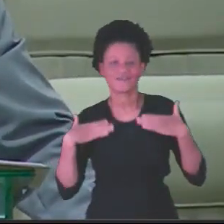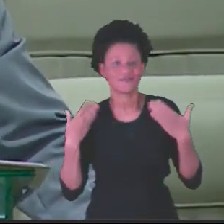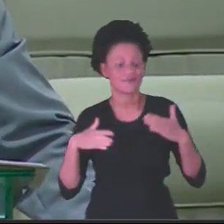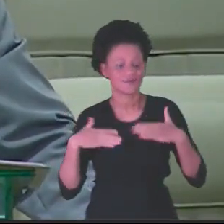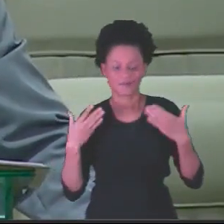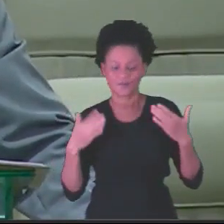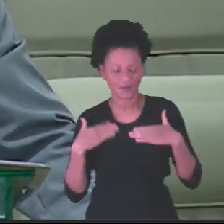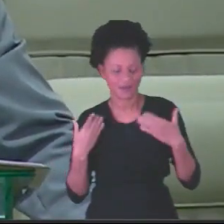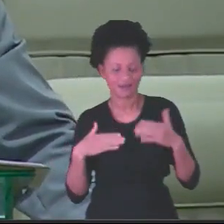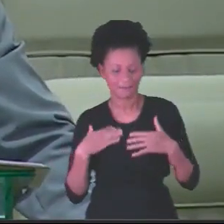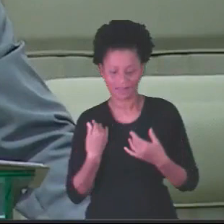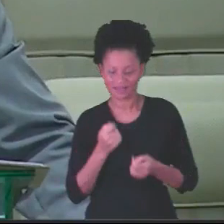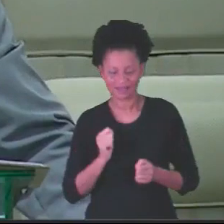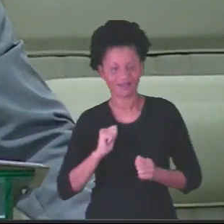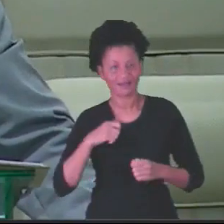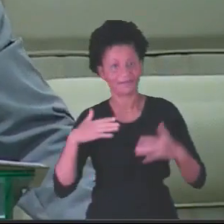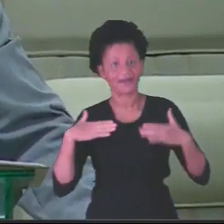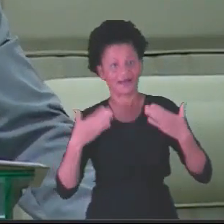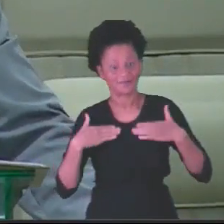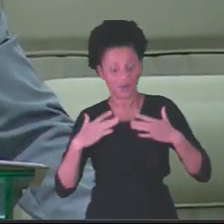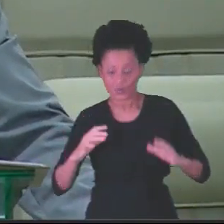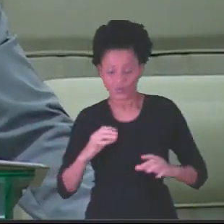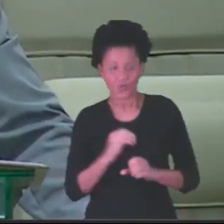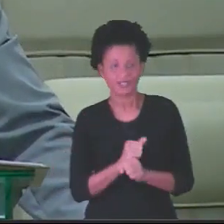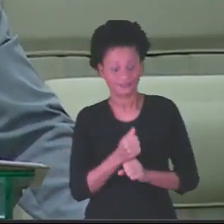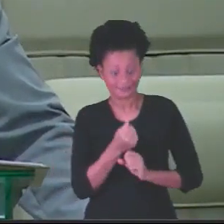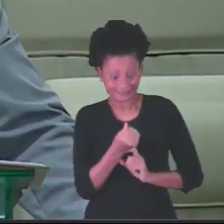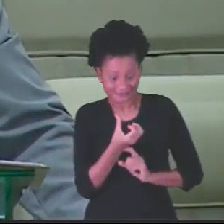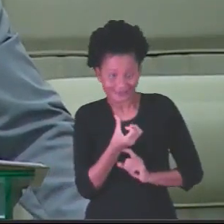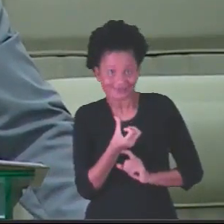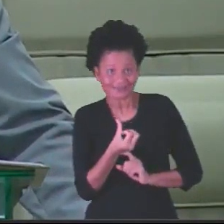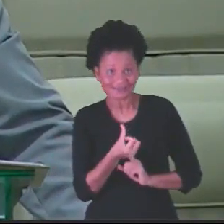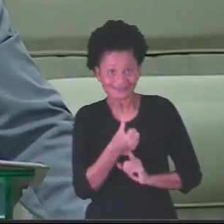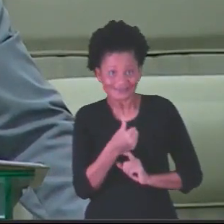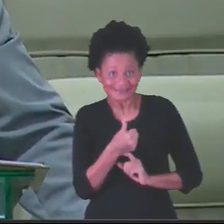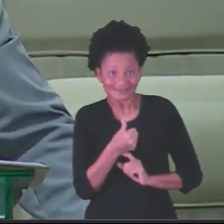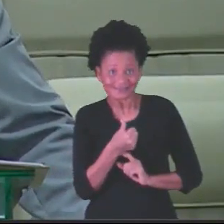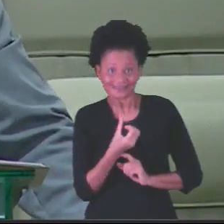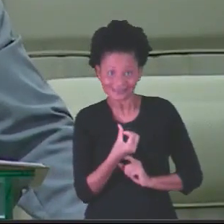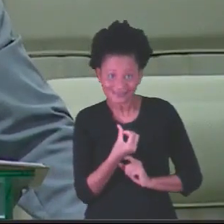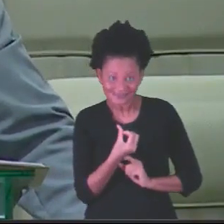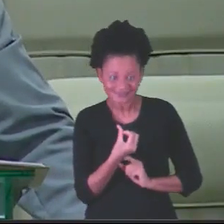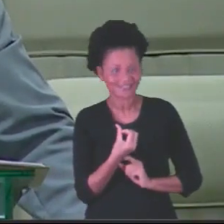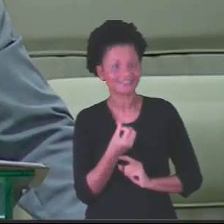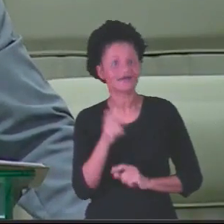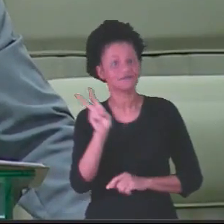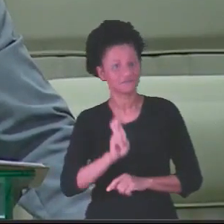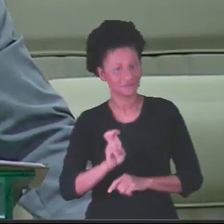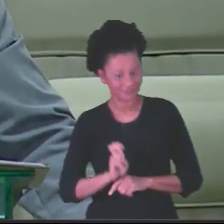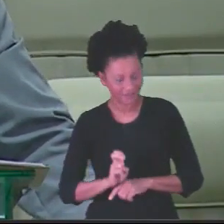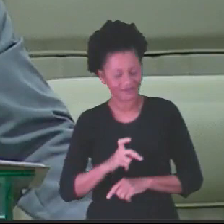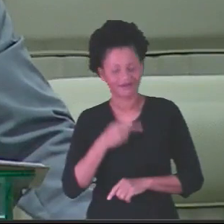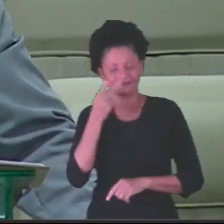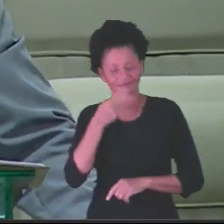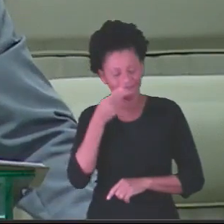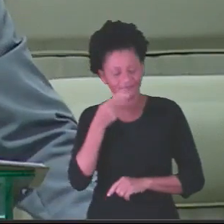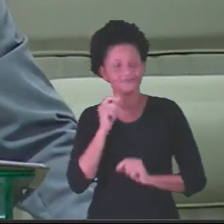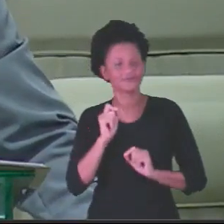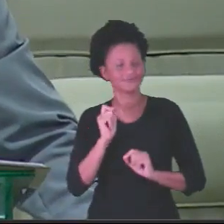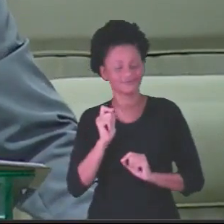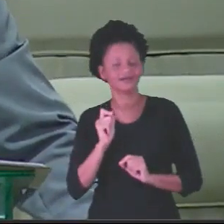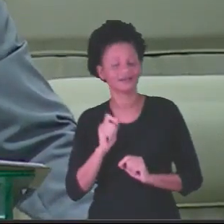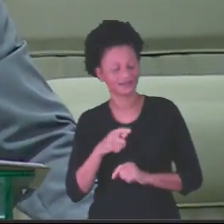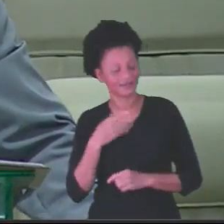ele vai tocar nesta epístola se alguém chamou da